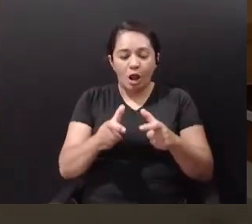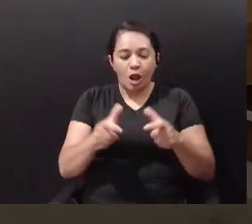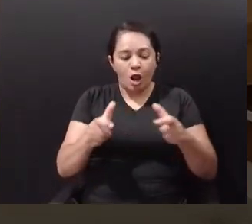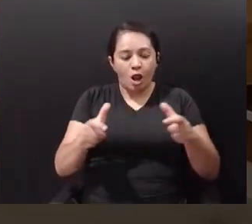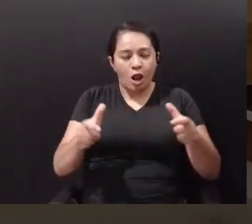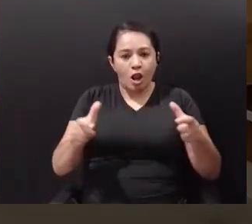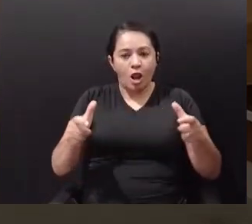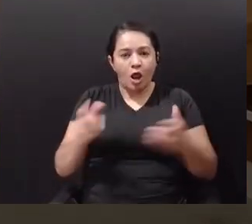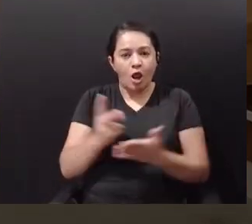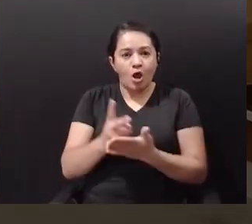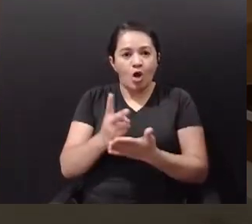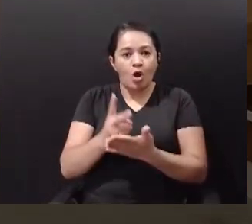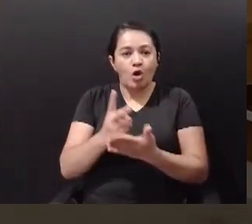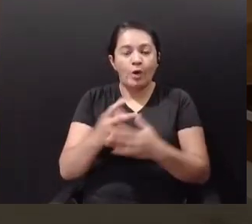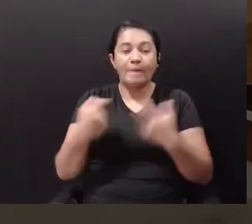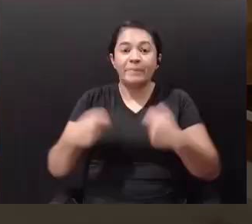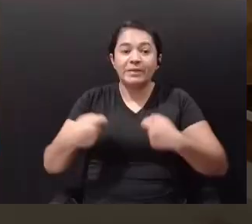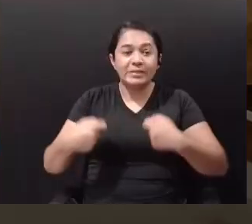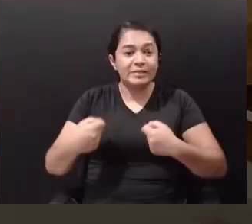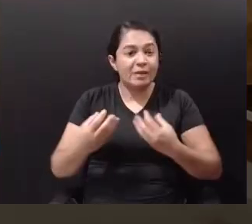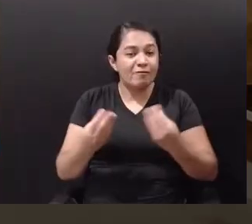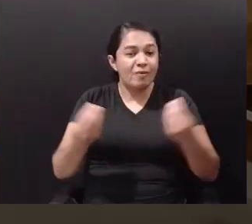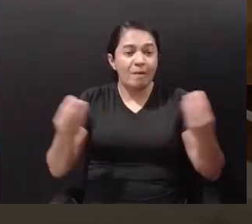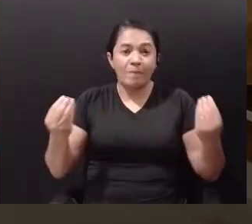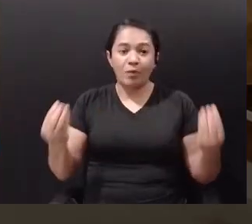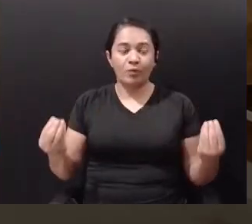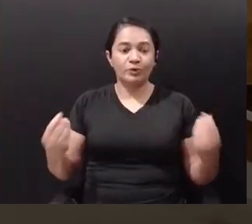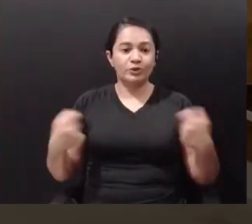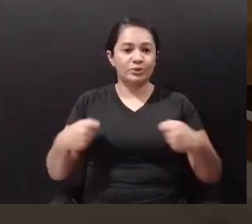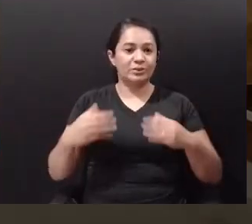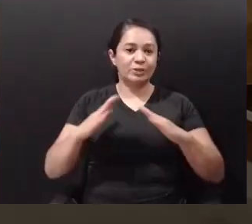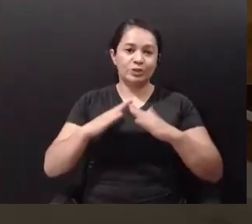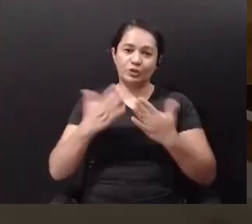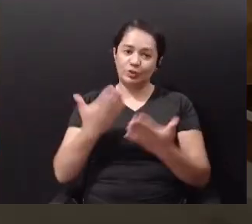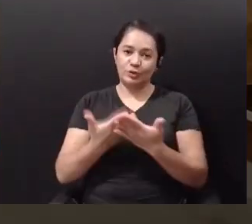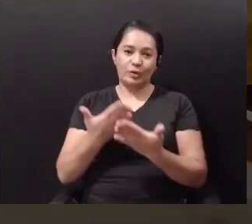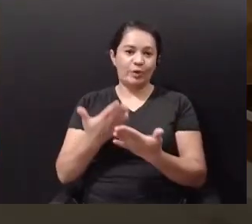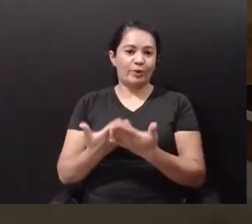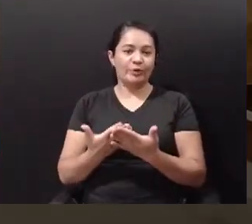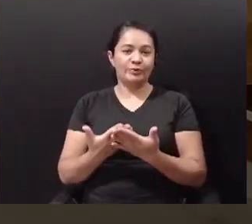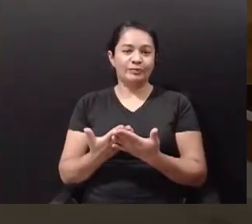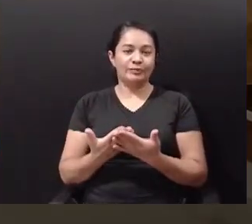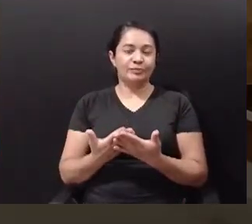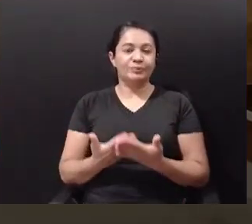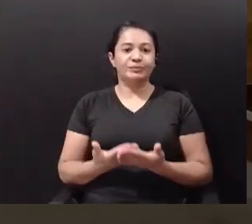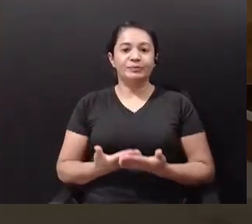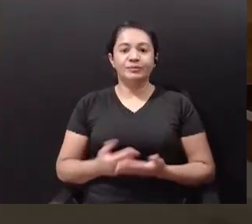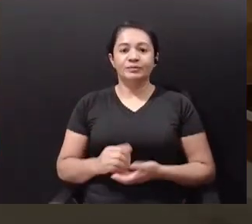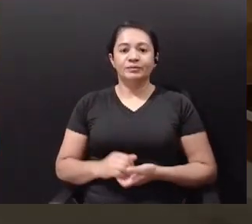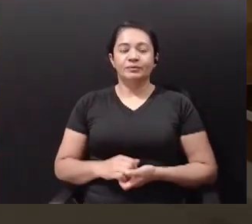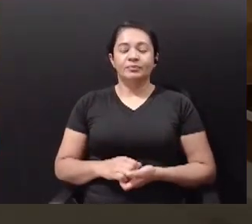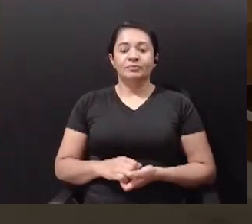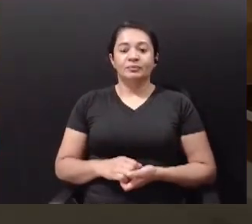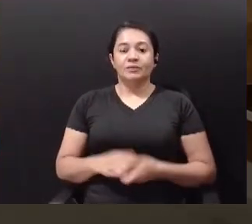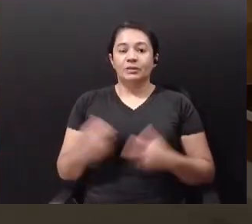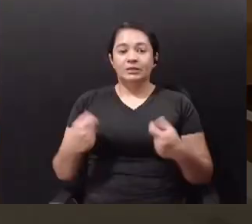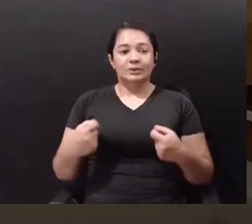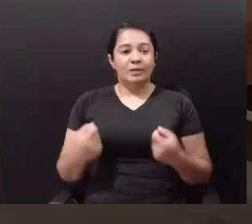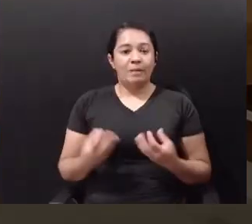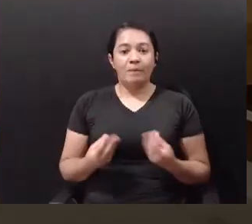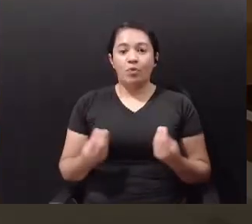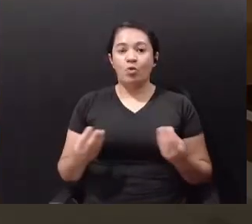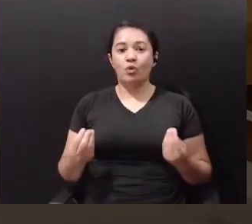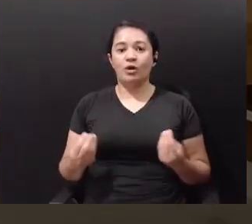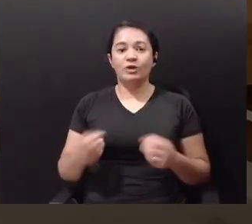uma demanda enorme por escola, né? Uma demanda de vagas,